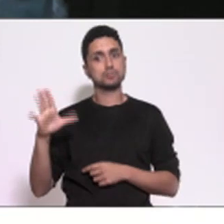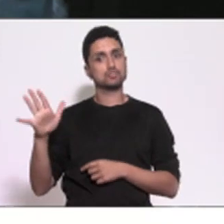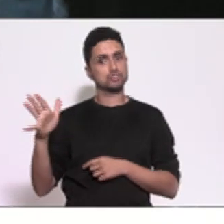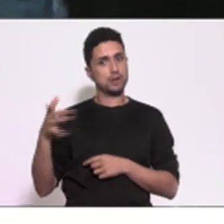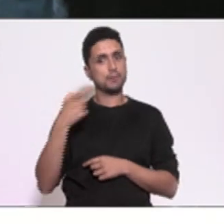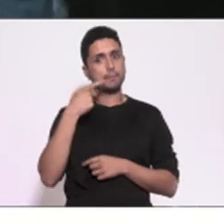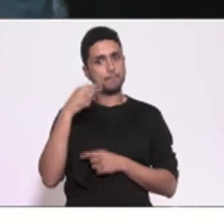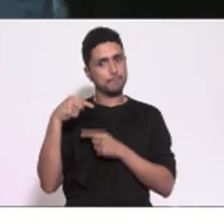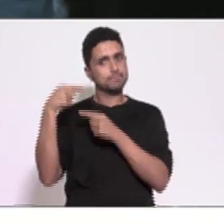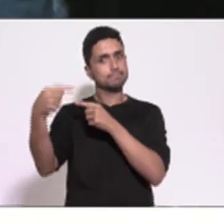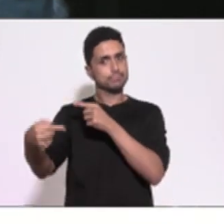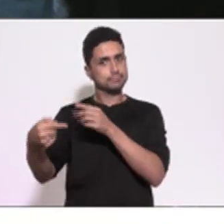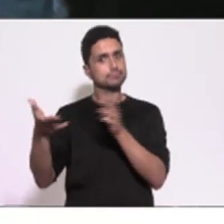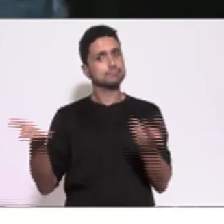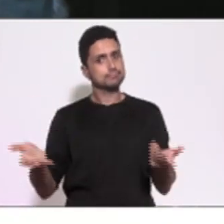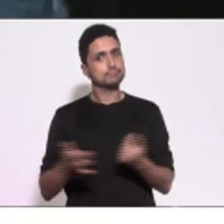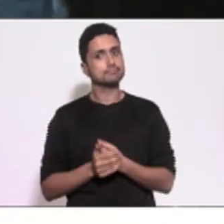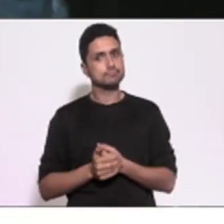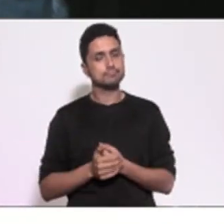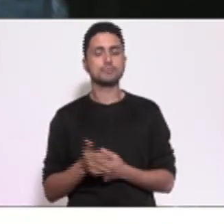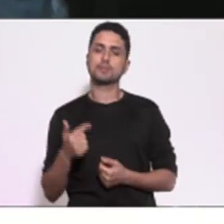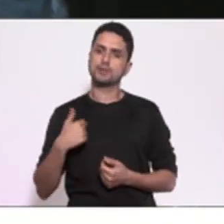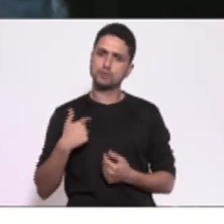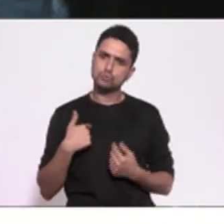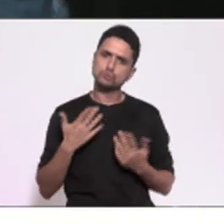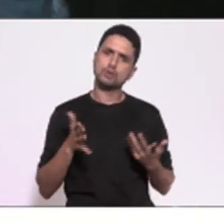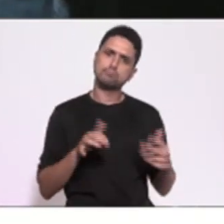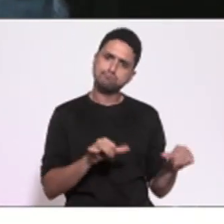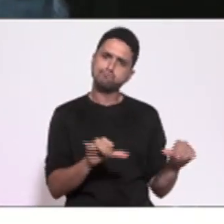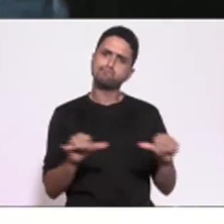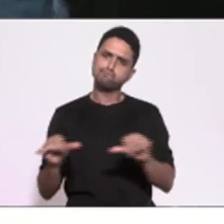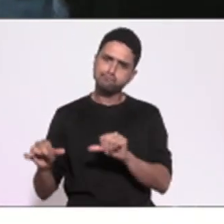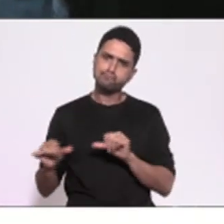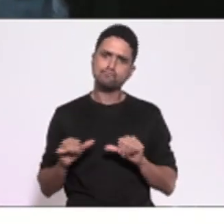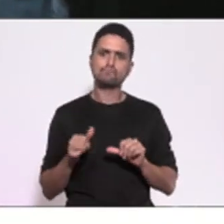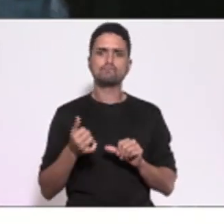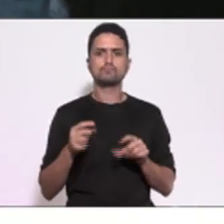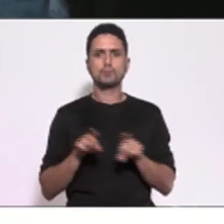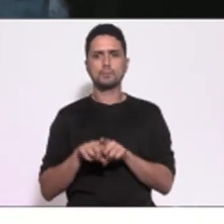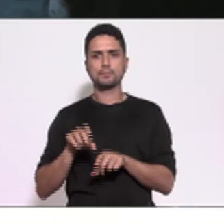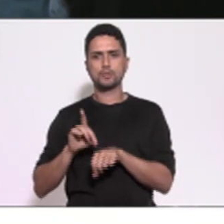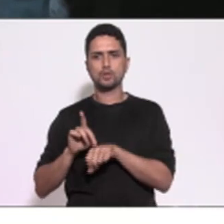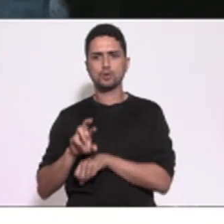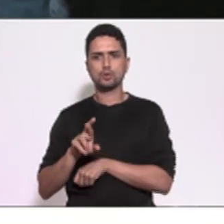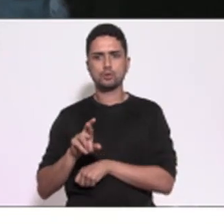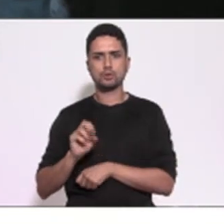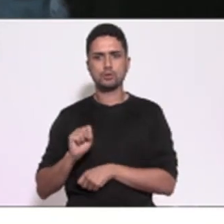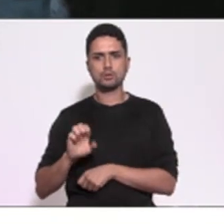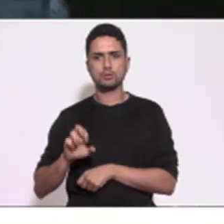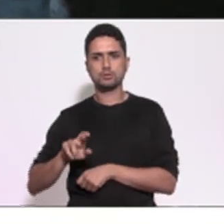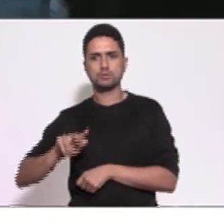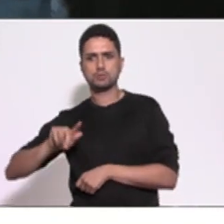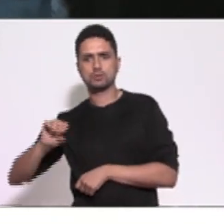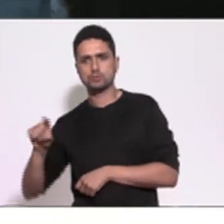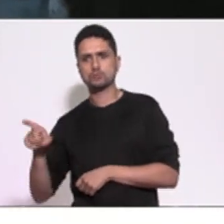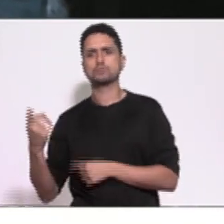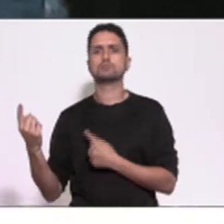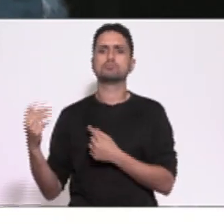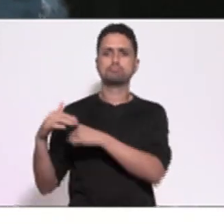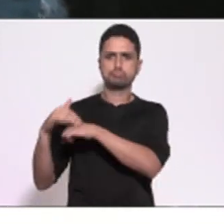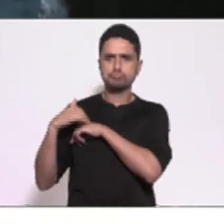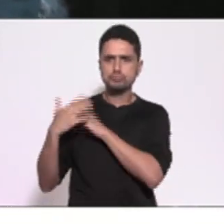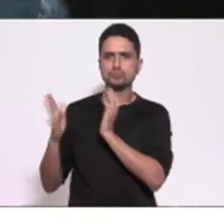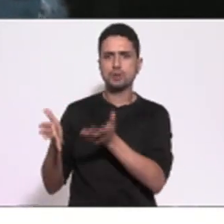Eu tenho já a minuta, o doutor Sérgio está trabalhando na minuta, aprimorando, tem outros contribuindo, e é